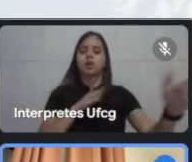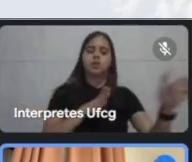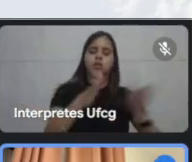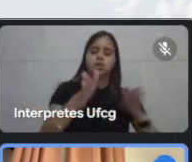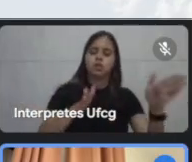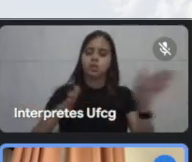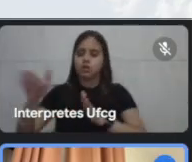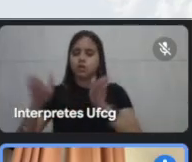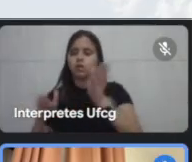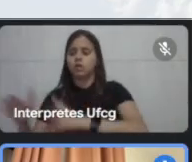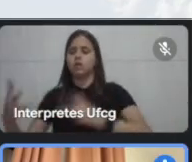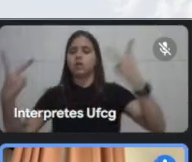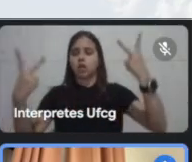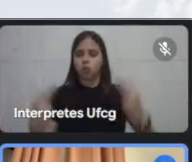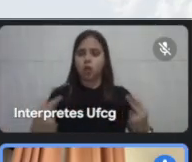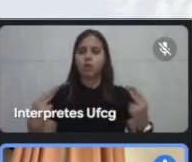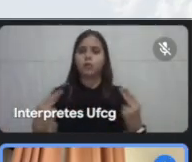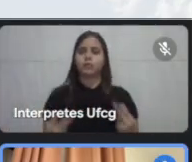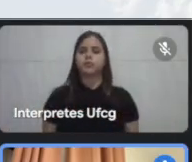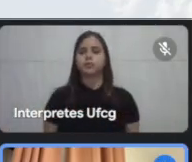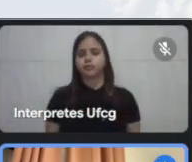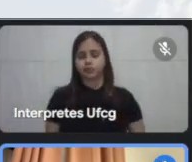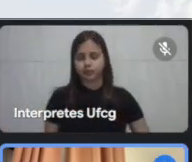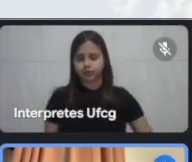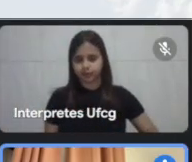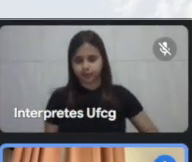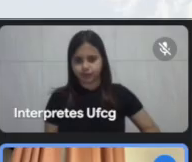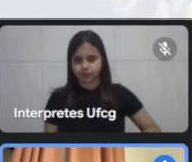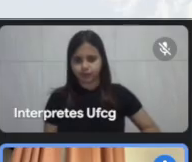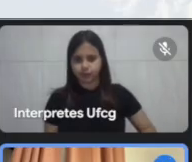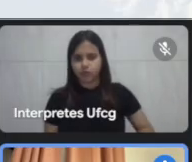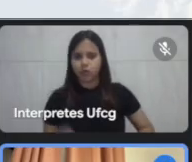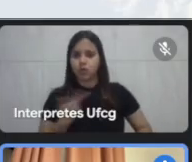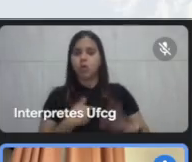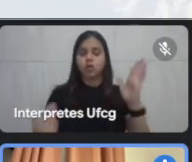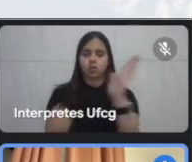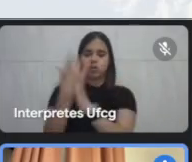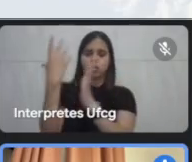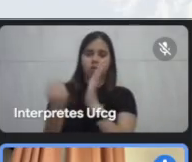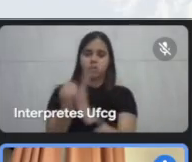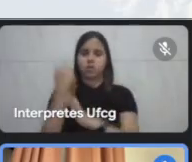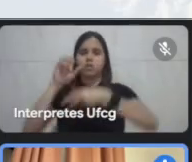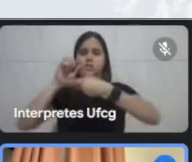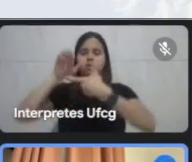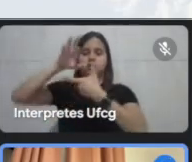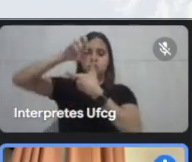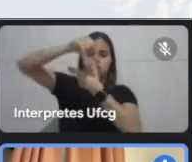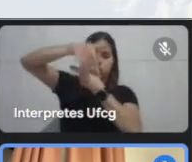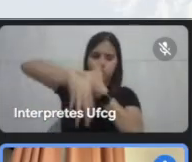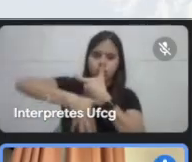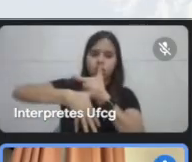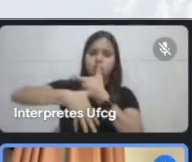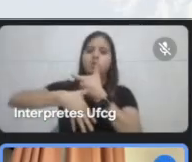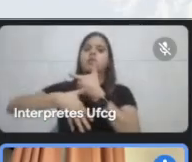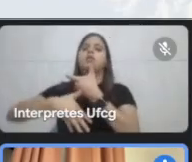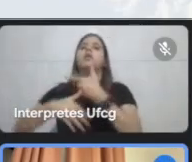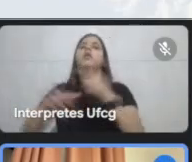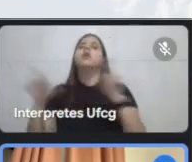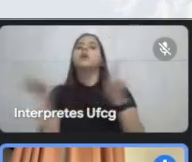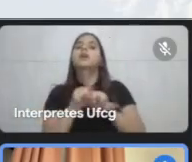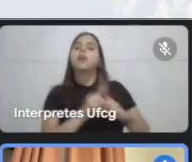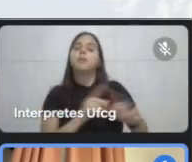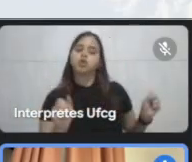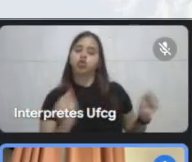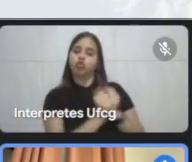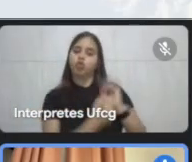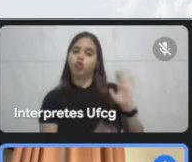igual. De forma, quando a gente fez esses mapas de uso e cobertura simulado, né, futuro, a gente, em paralelo, a gente